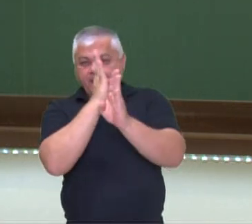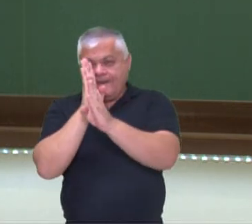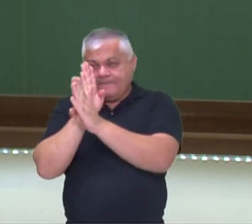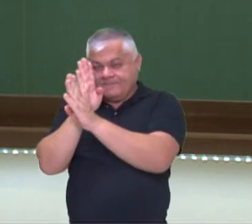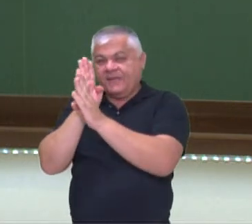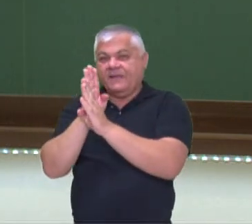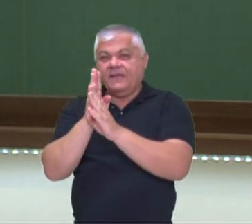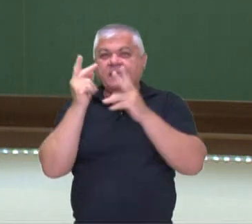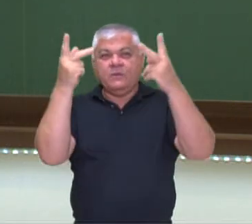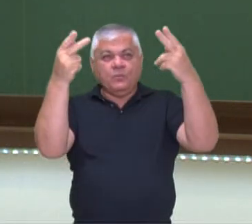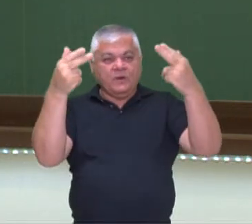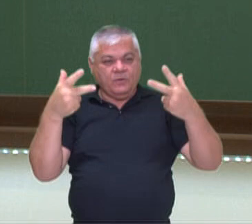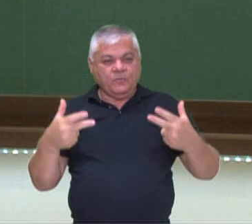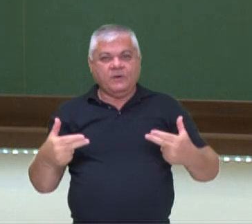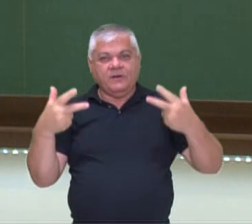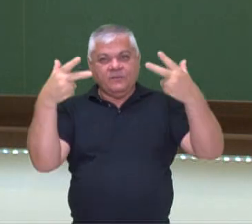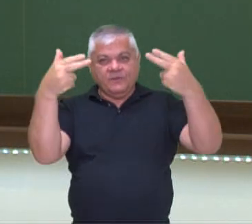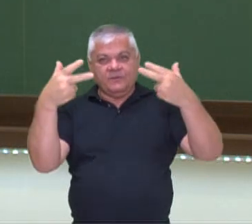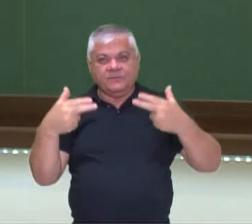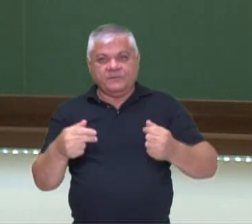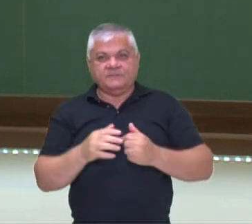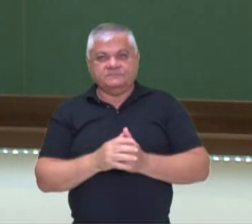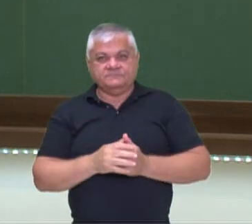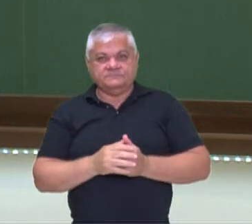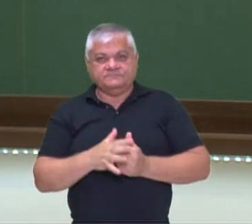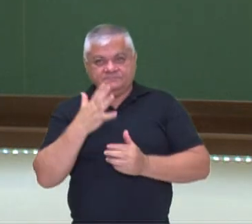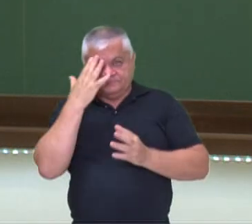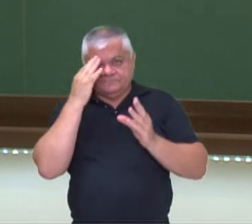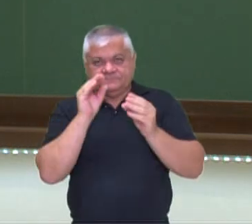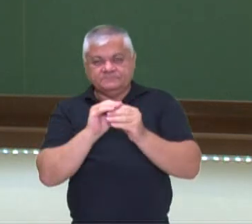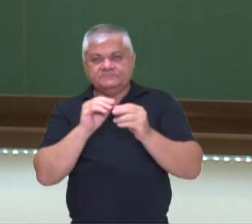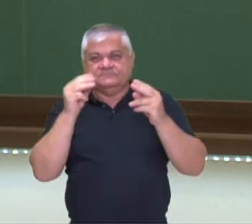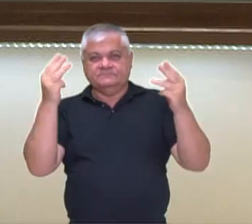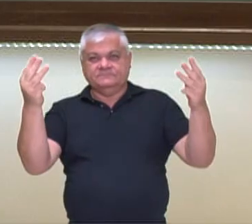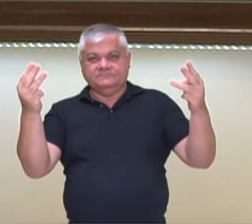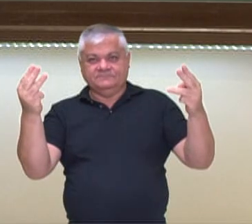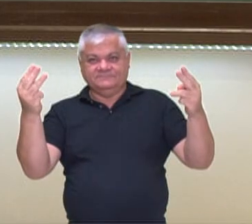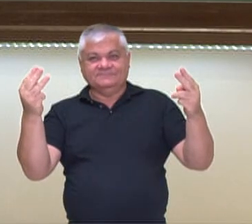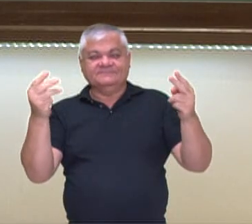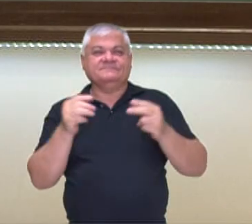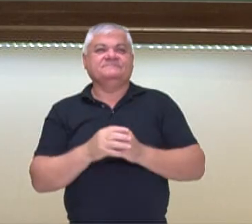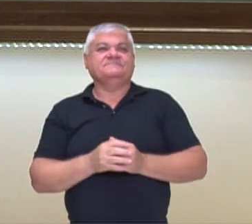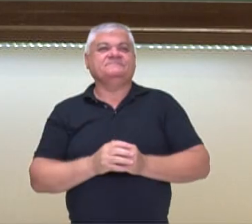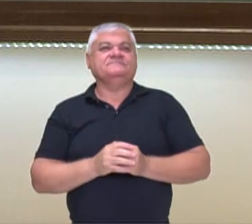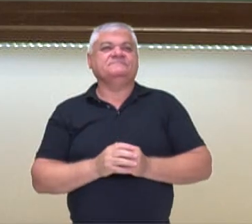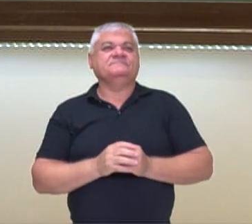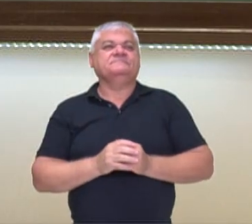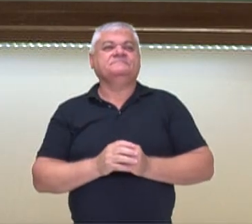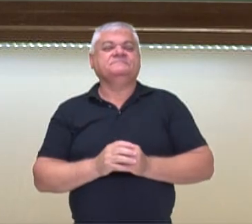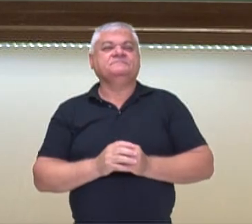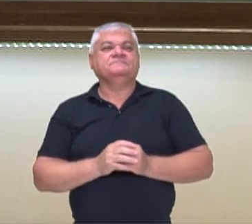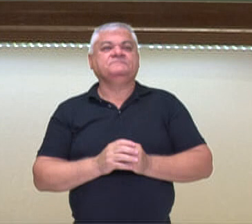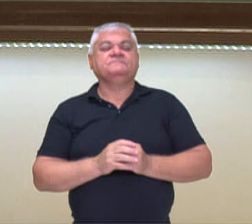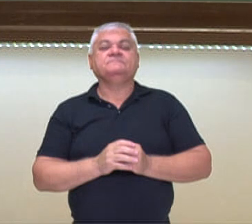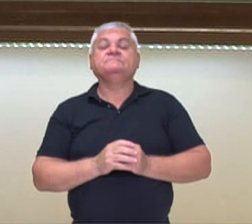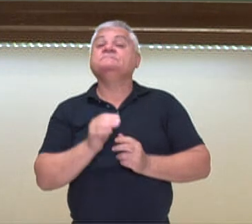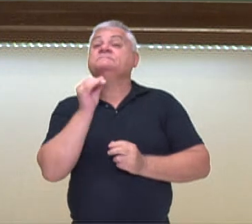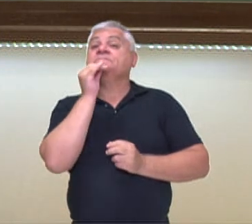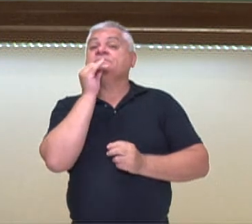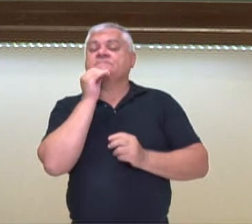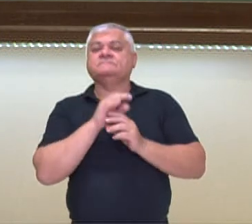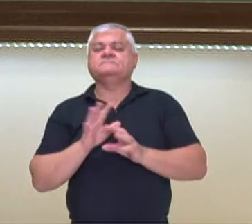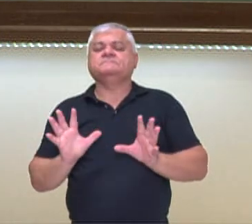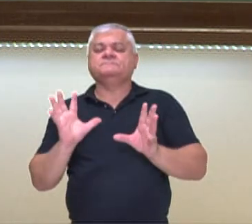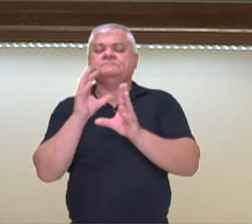mesma quantidade em reagente e produto. Assim, a equação fica balanceada, ok? Quando a gente fala em